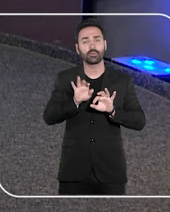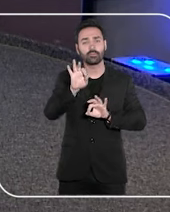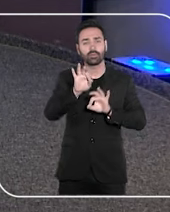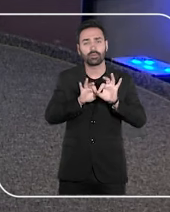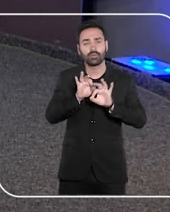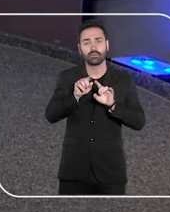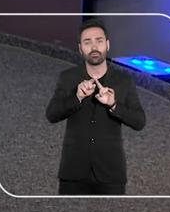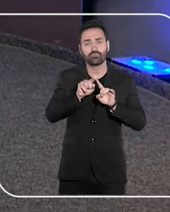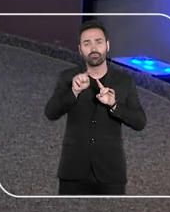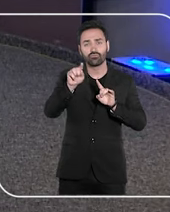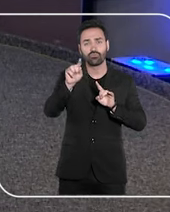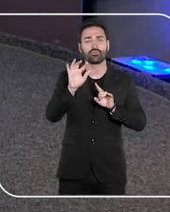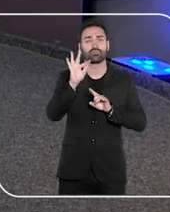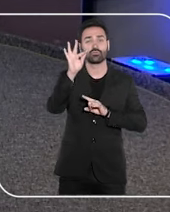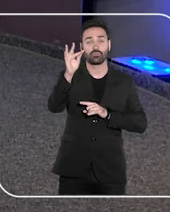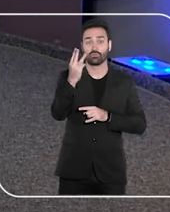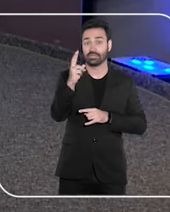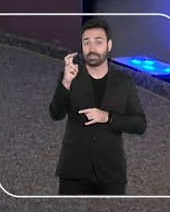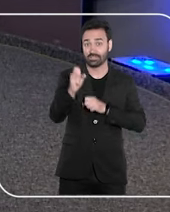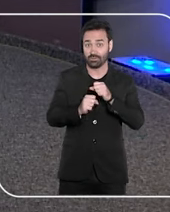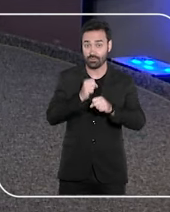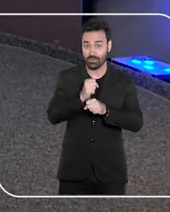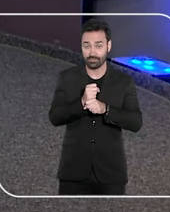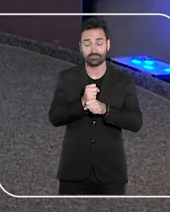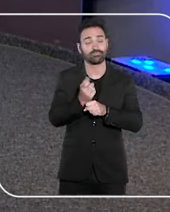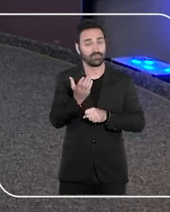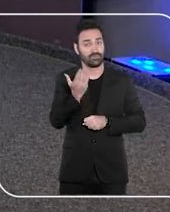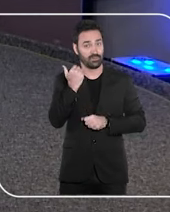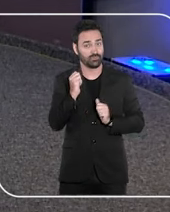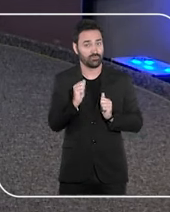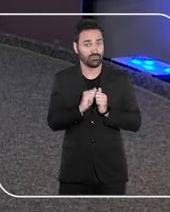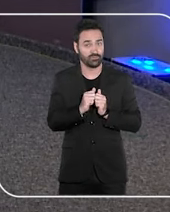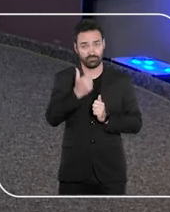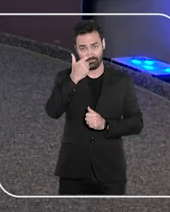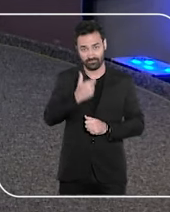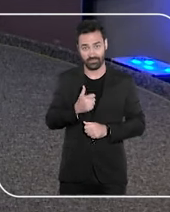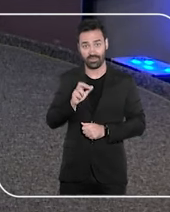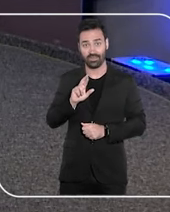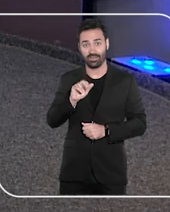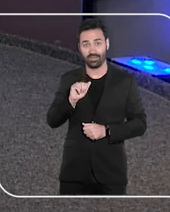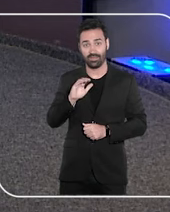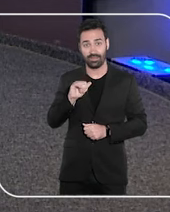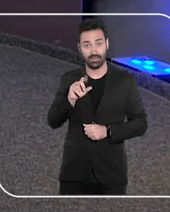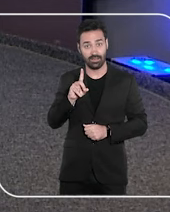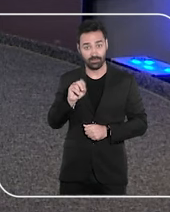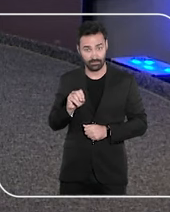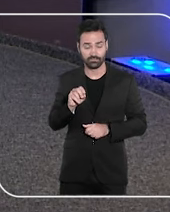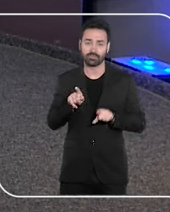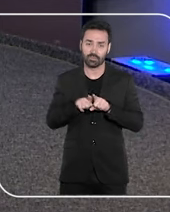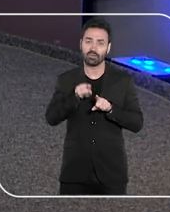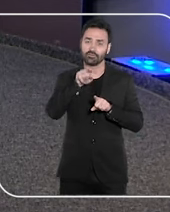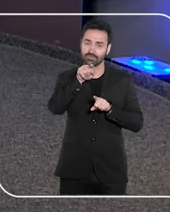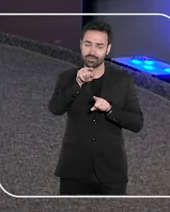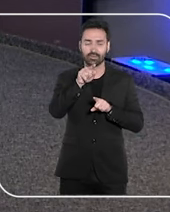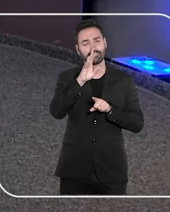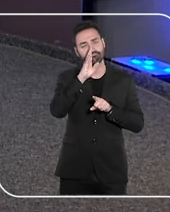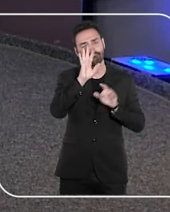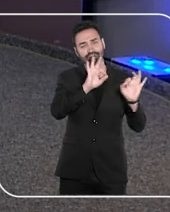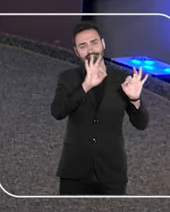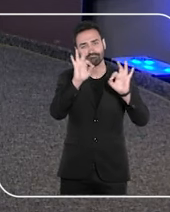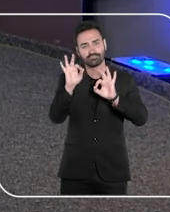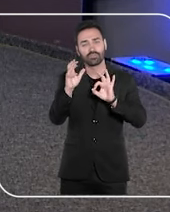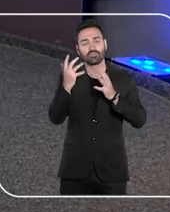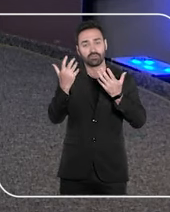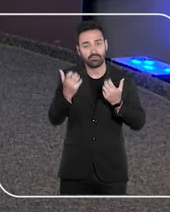próximos 35 anos? Então fique comigo, eu, Ricardo Viola, e você, aí do outro lado.